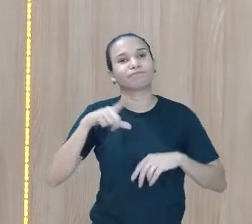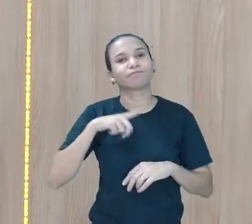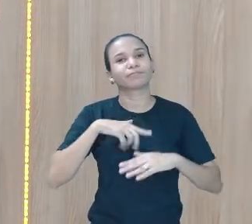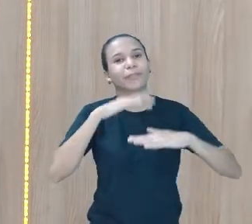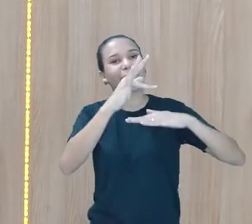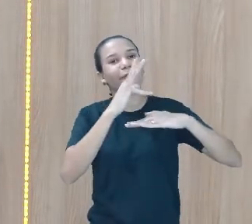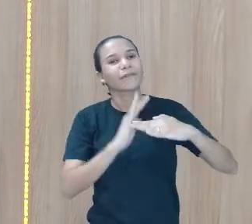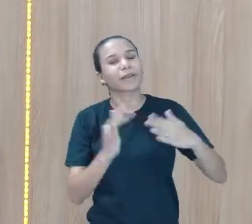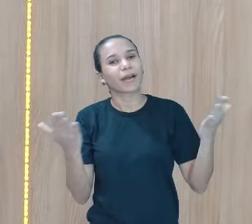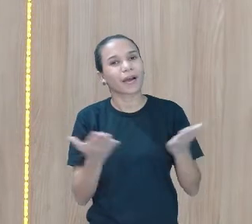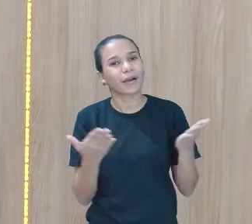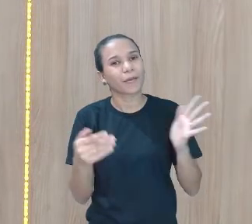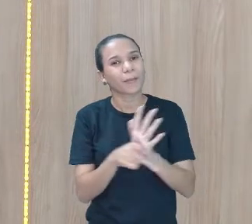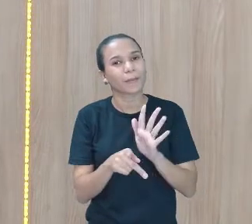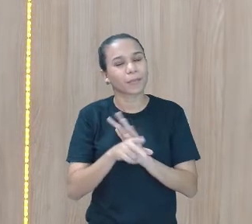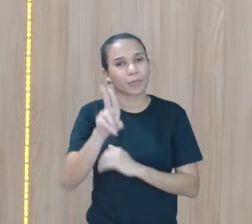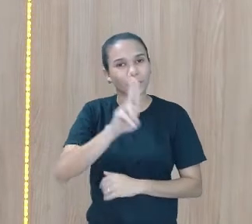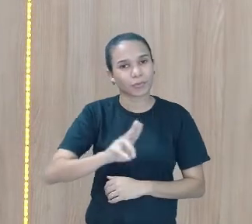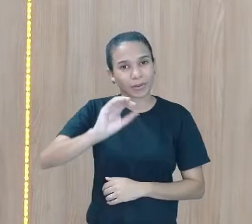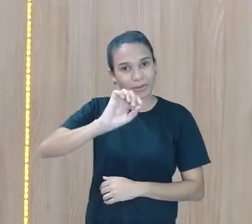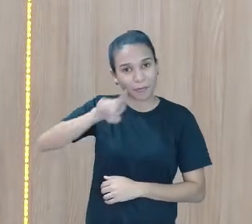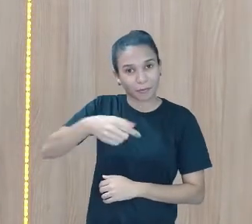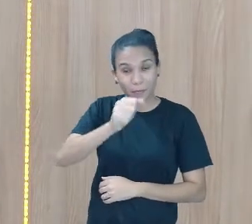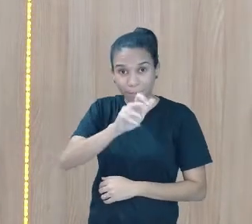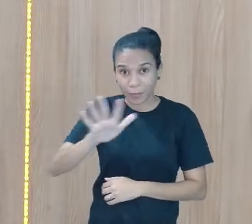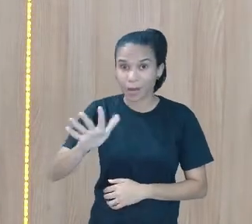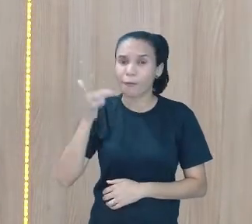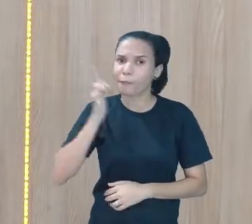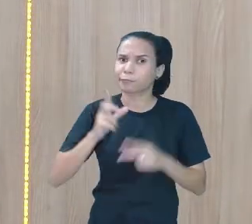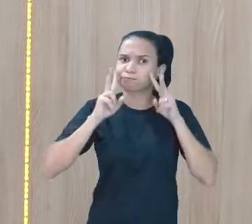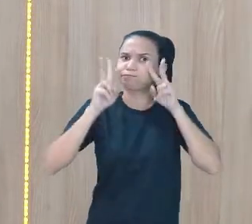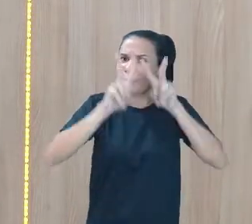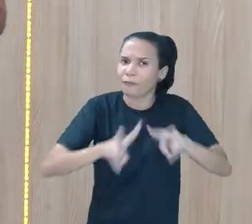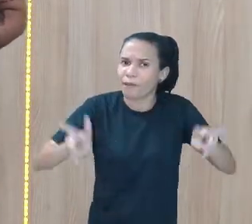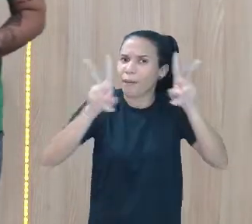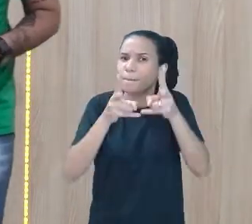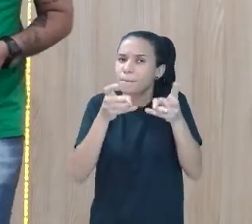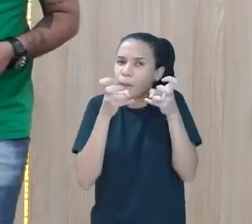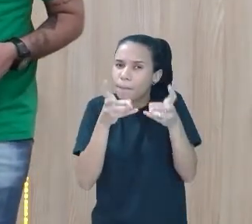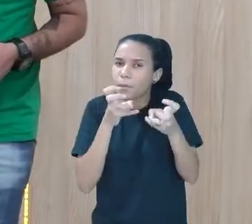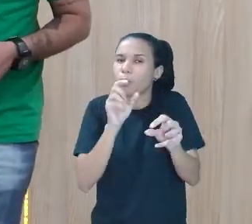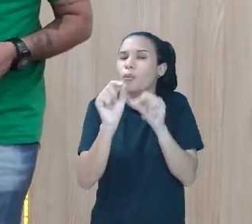essa fração agora na sua forma decimal, eu visualmente consigo